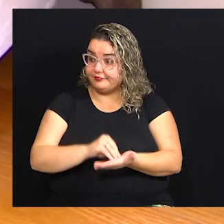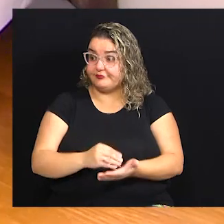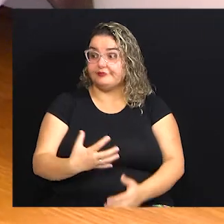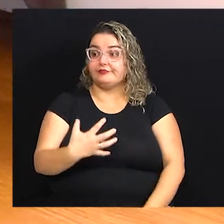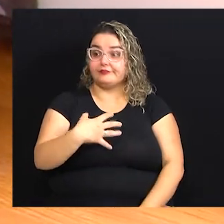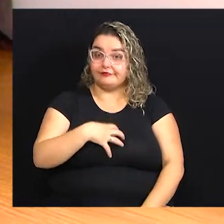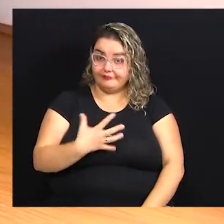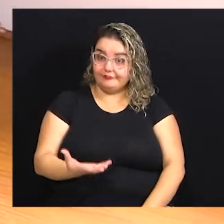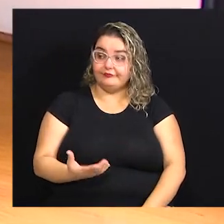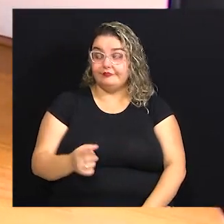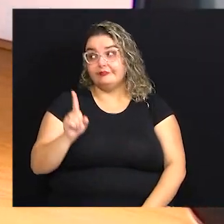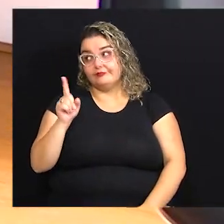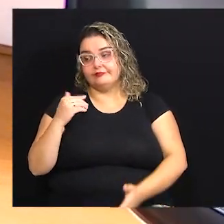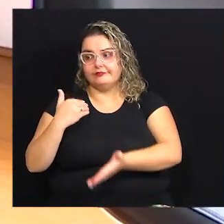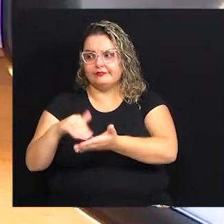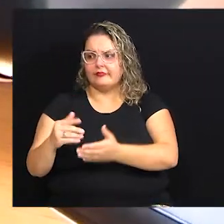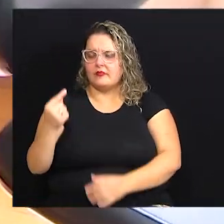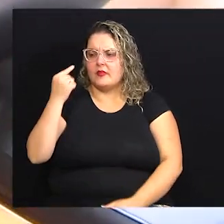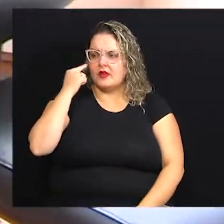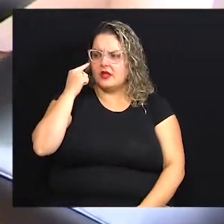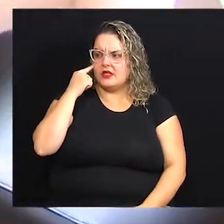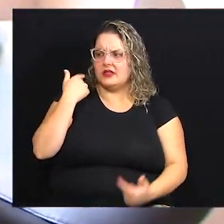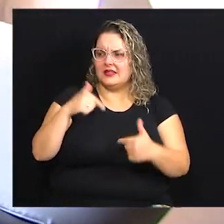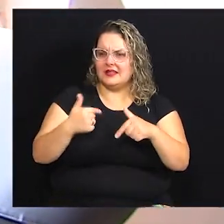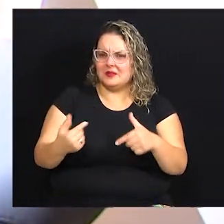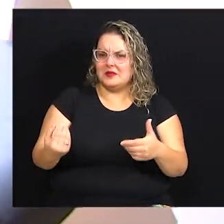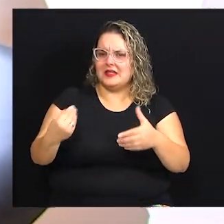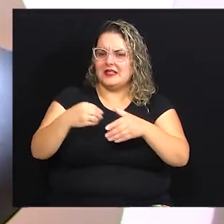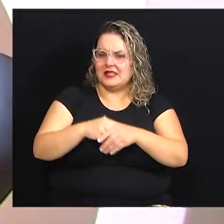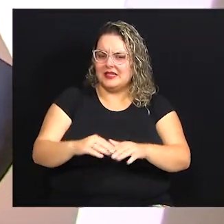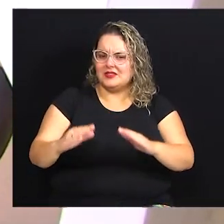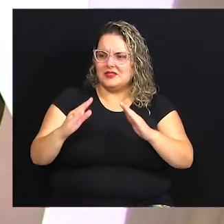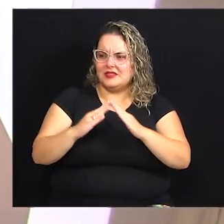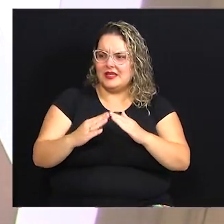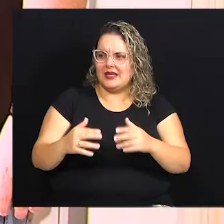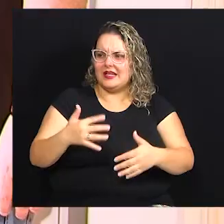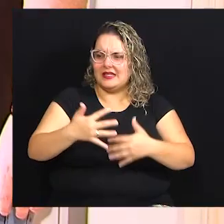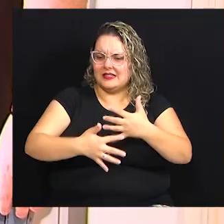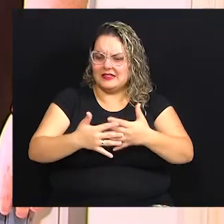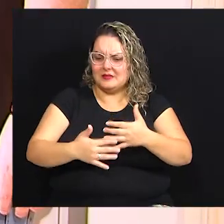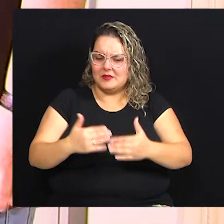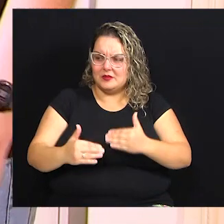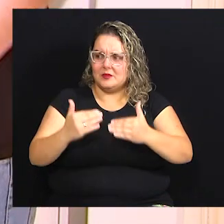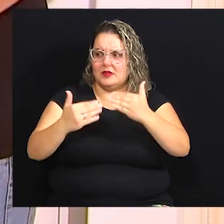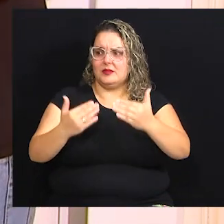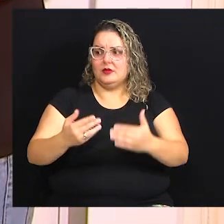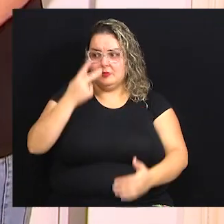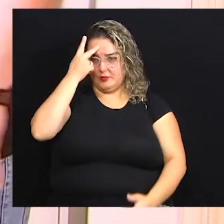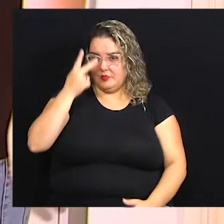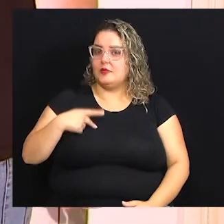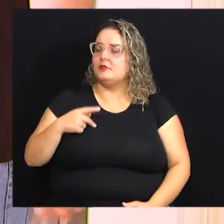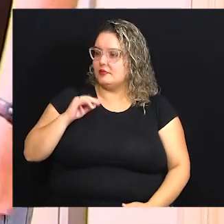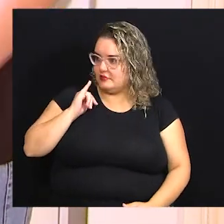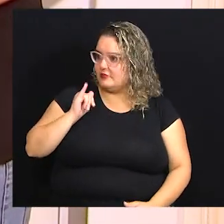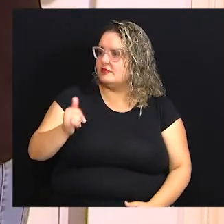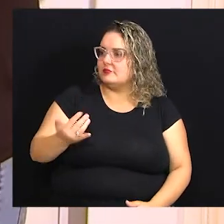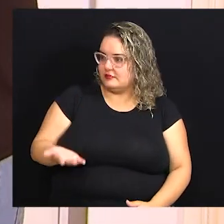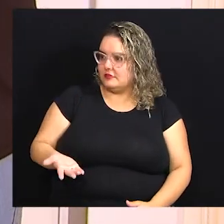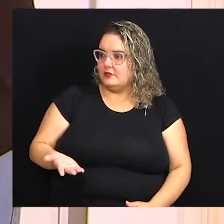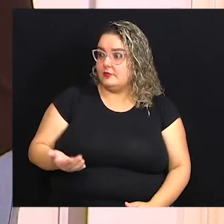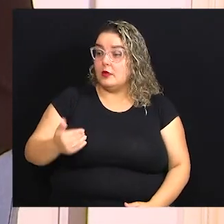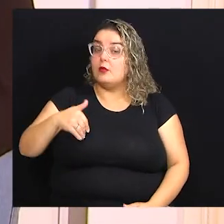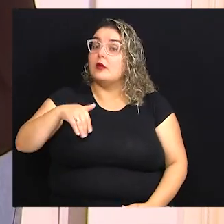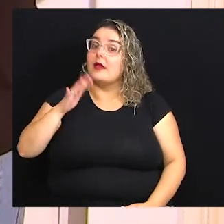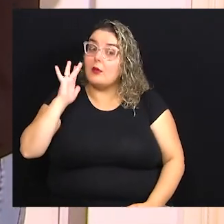escritório. Aí você pode pensar, mas será que trabalhar em casa atrapalha a produtividade? O próprio William responde. Eu acho que é